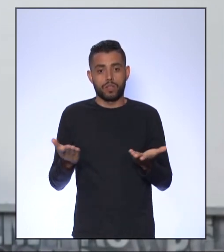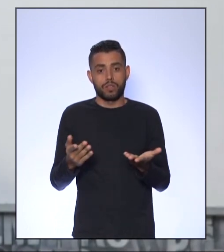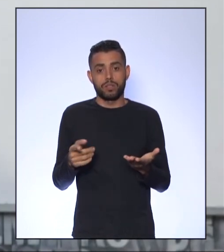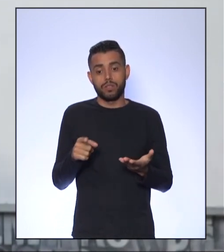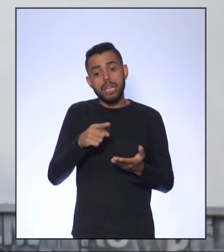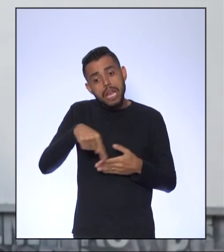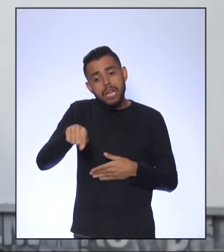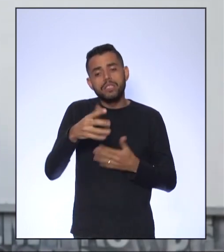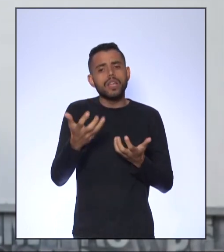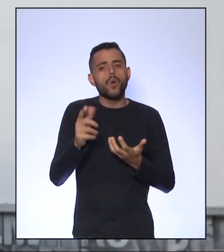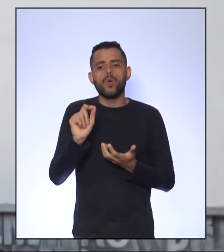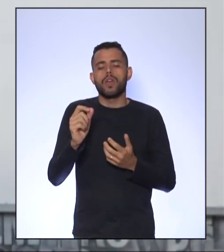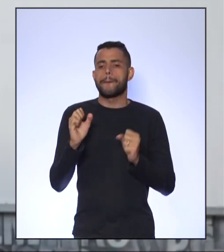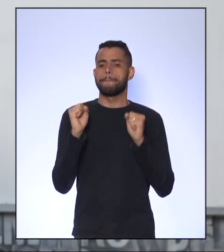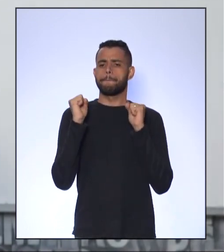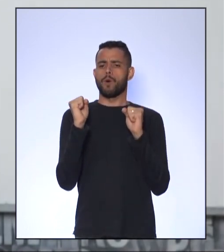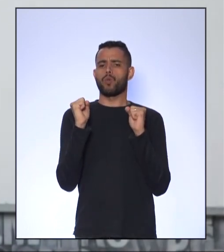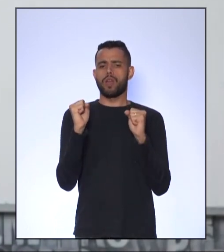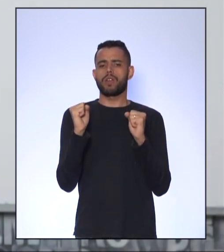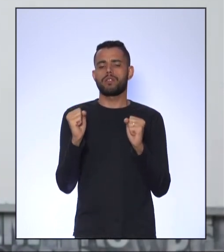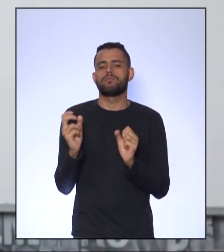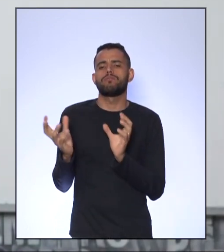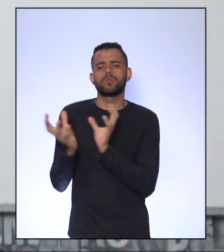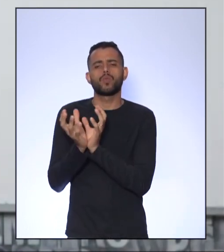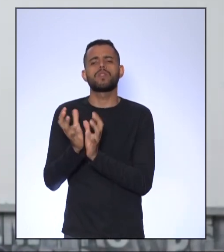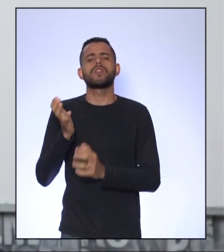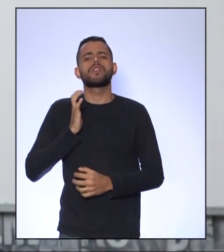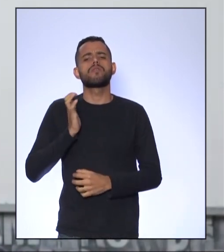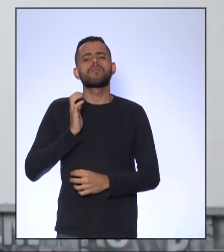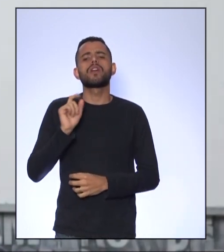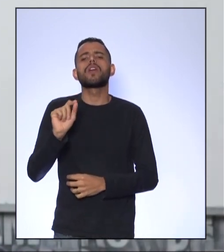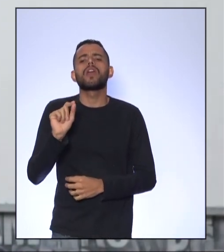poder. O que a burguesia deseja?